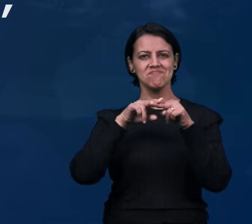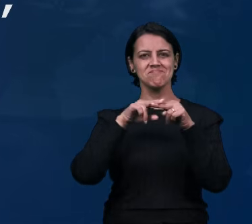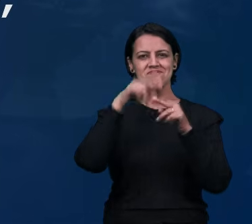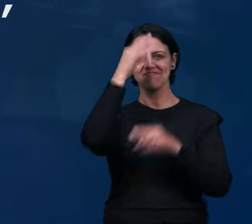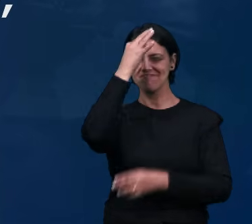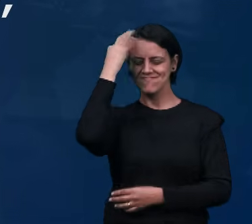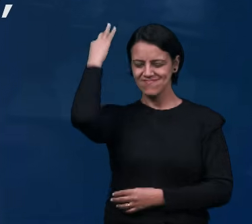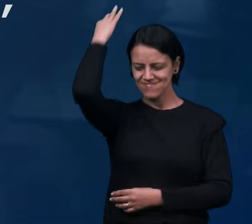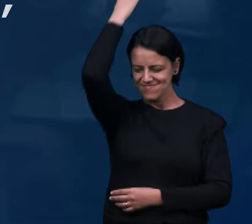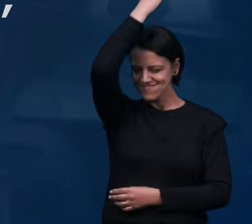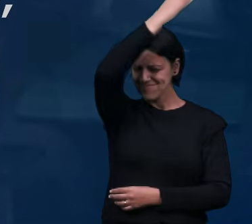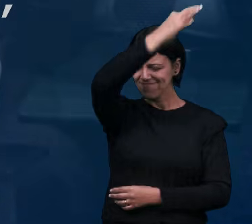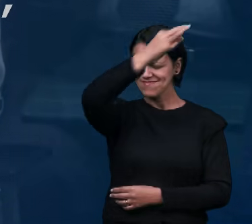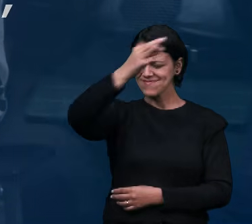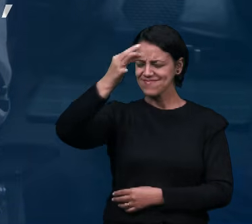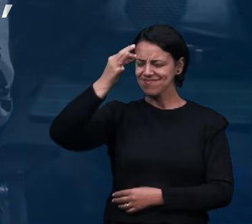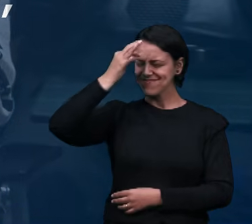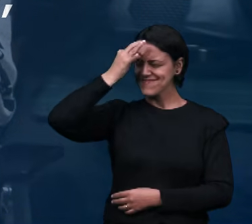encontrou.